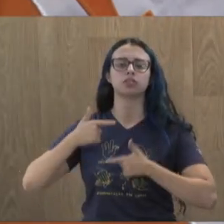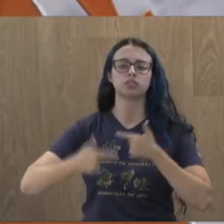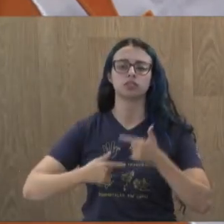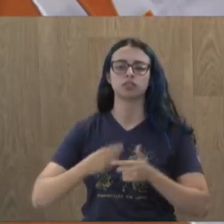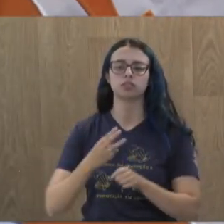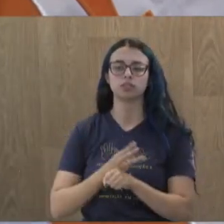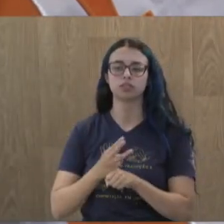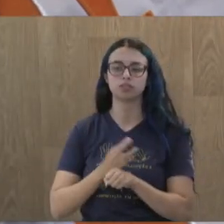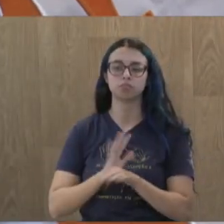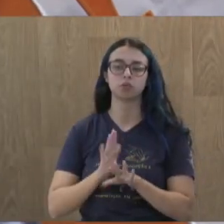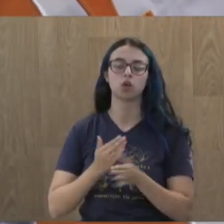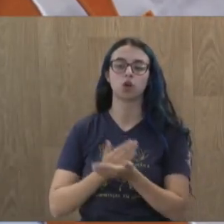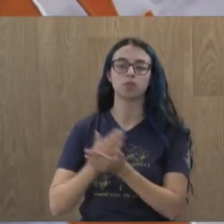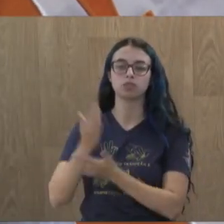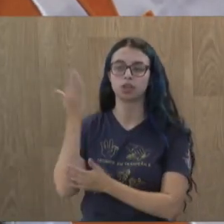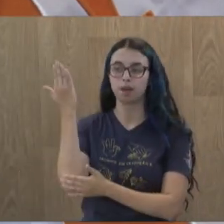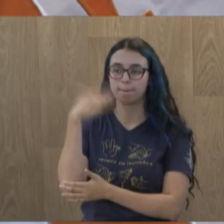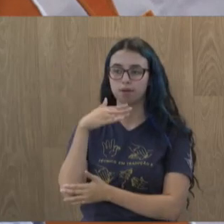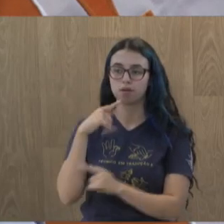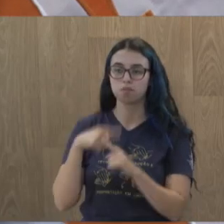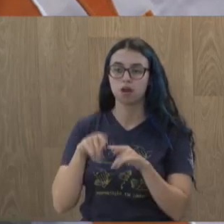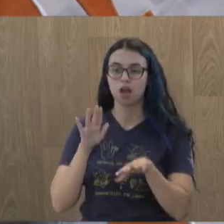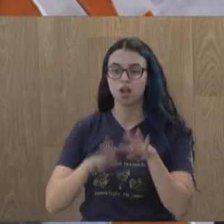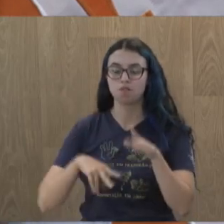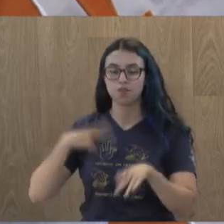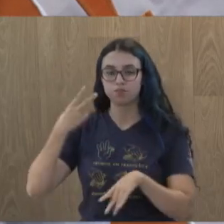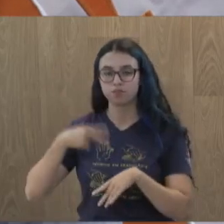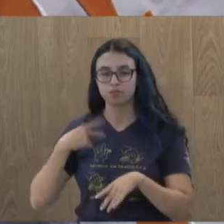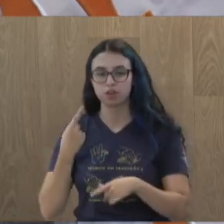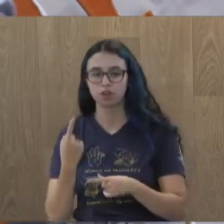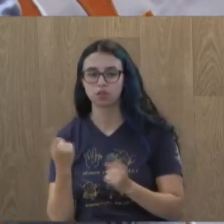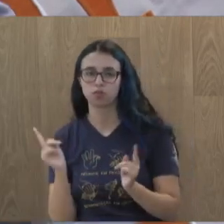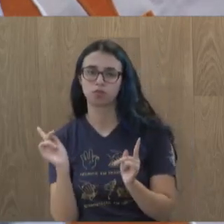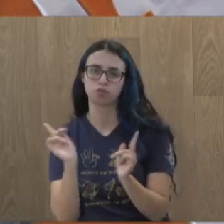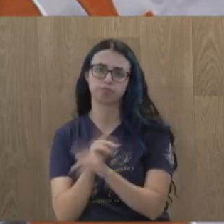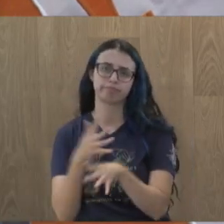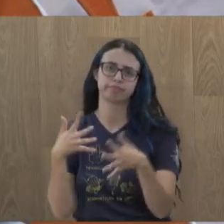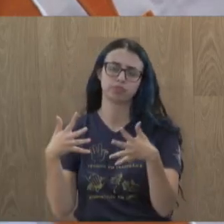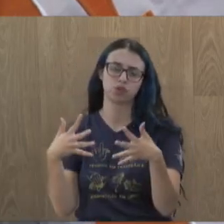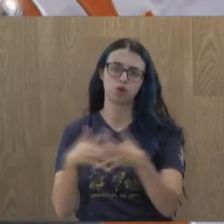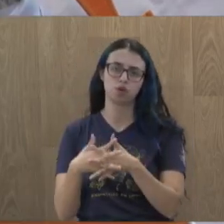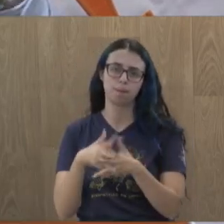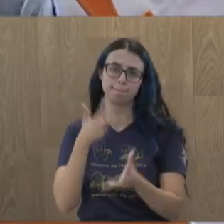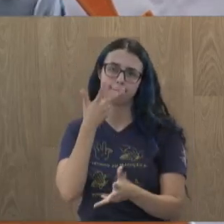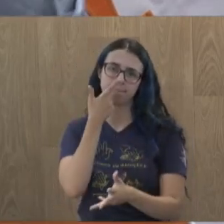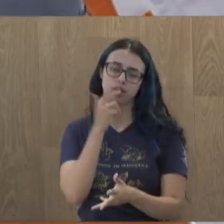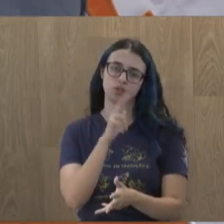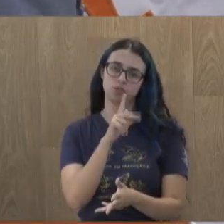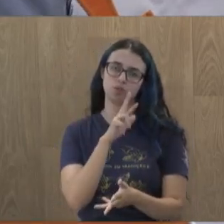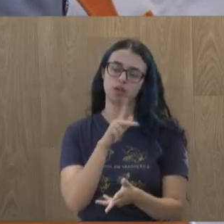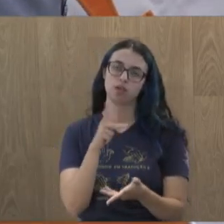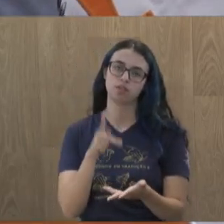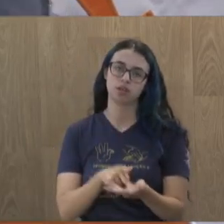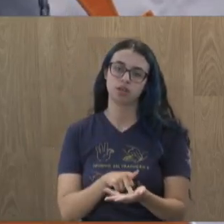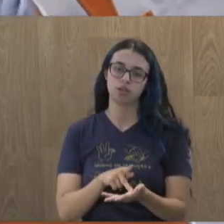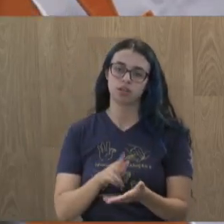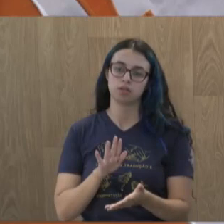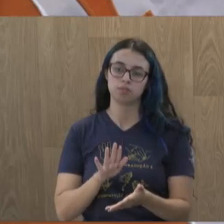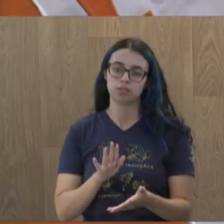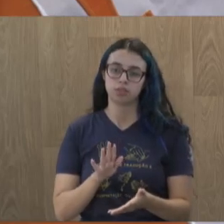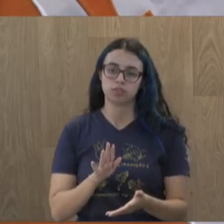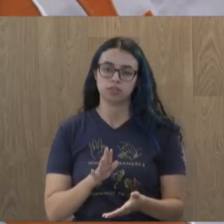porque tudo que eu falo aqui, alguns vereadores distorcem, né, como se não tivesse acontecido. Mas, inclusive, a fala anterior aqui